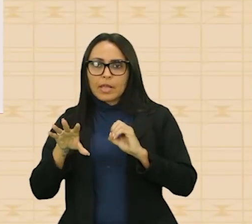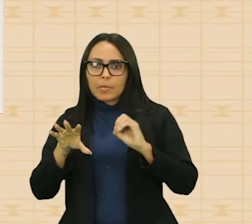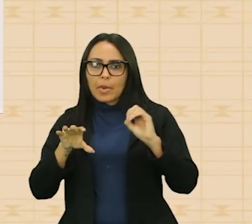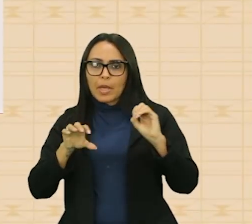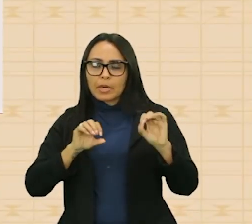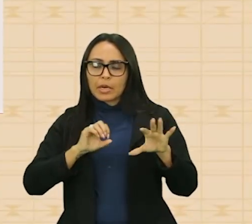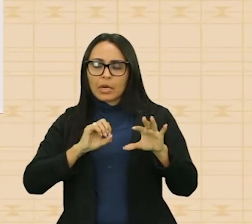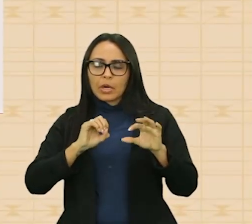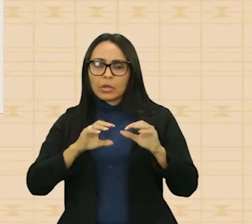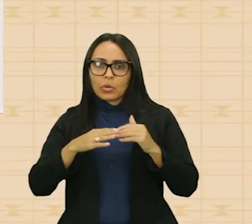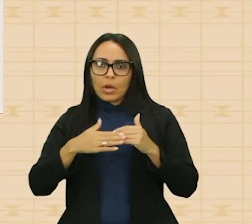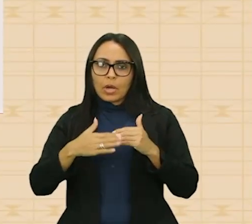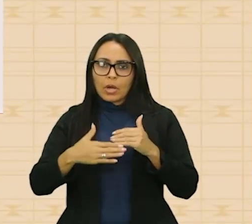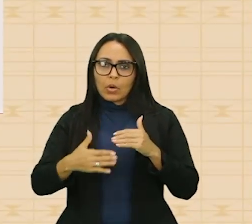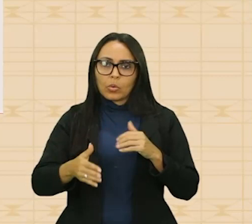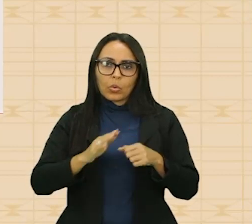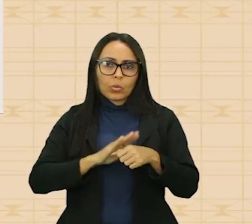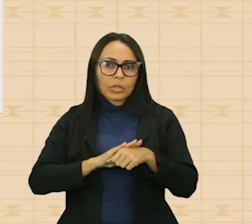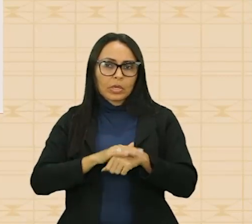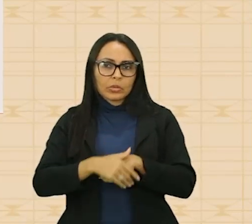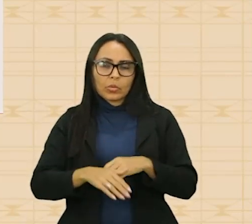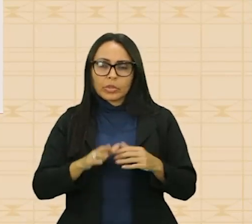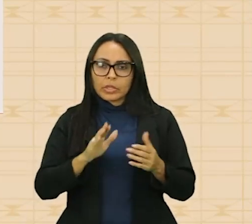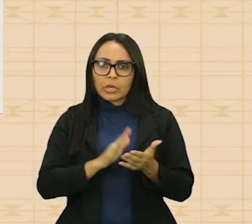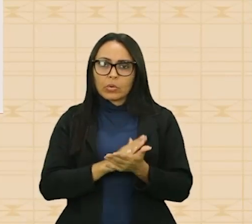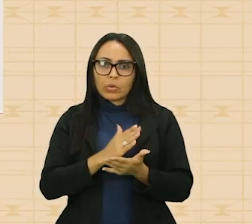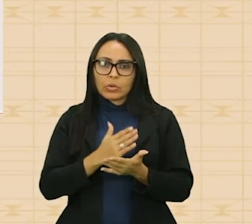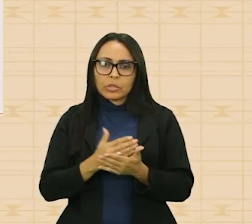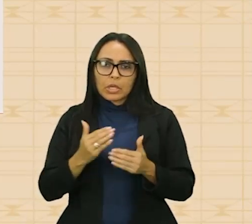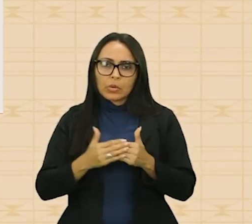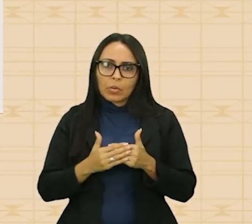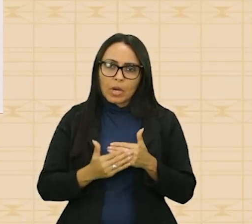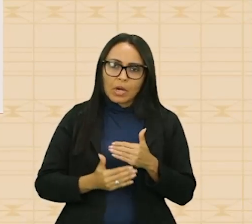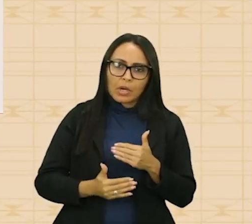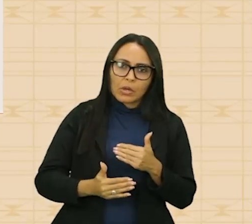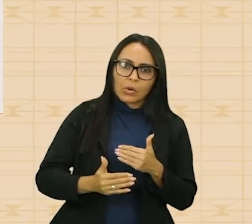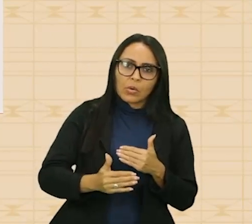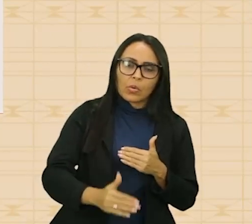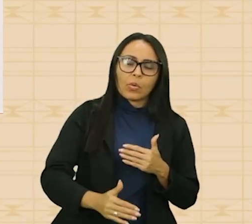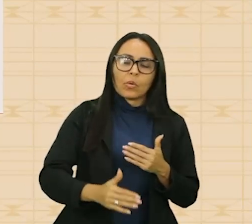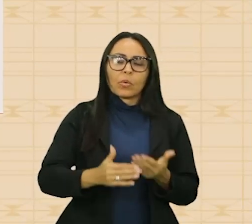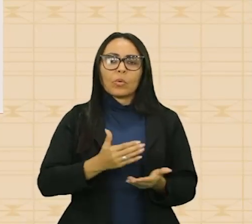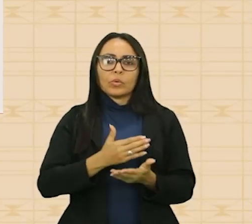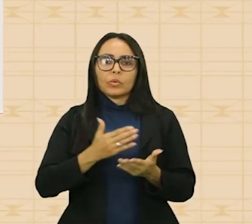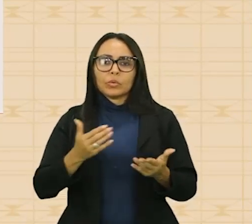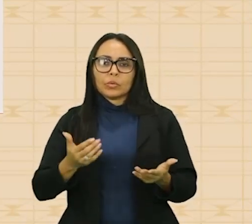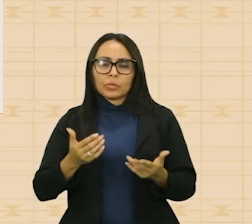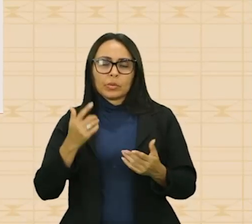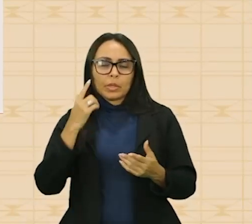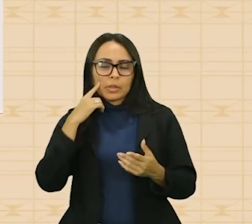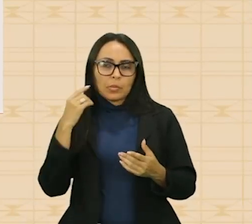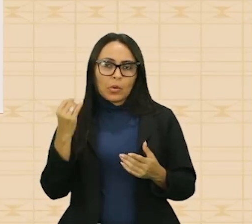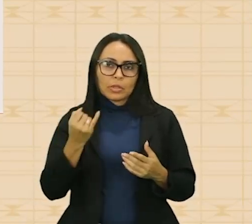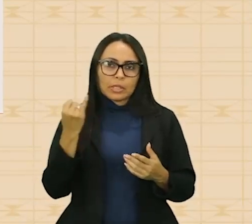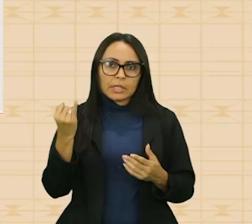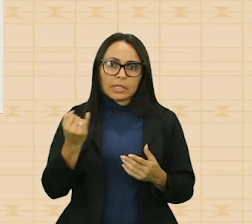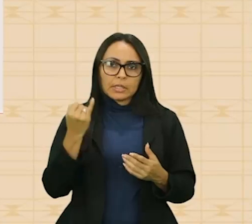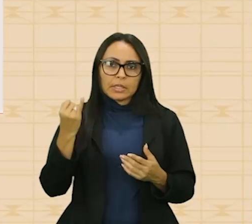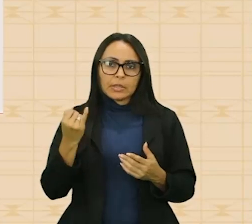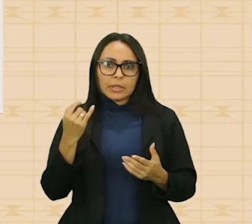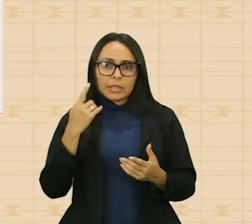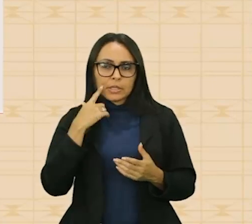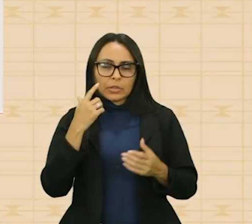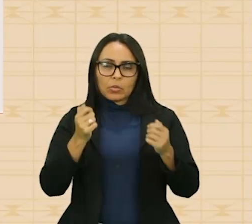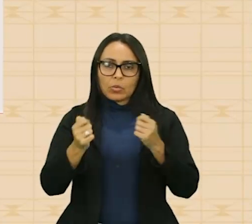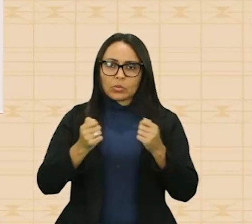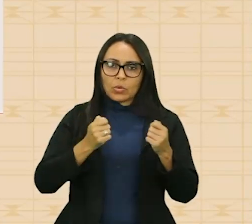gradativamente ao longo da noite, em alguns casos até ao longo de uma estação do ano. Então, é um importante moderador